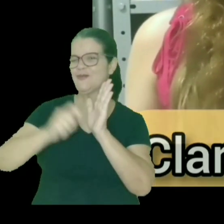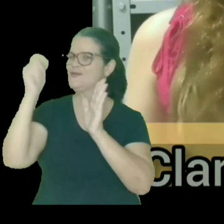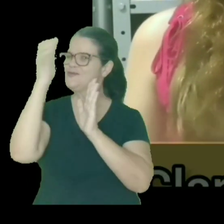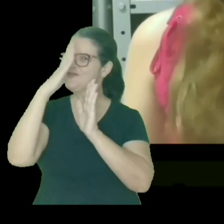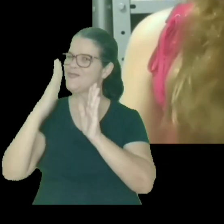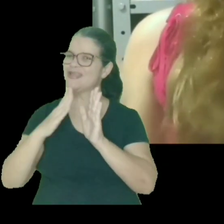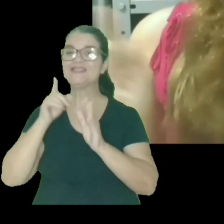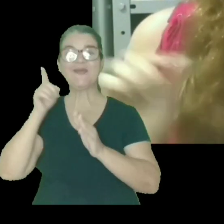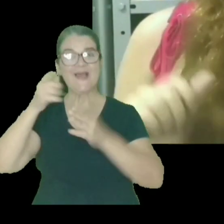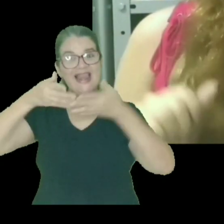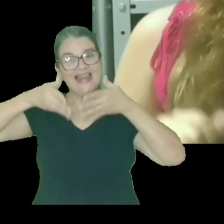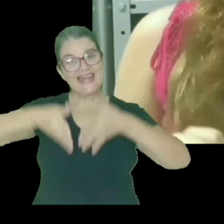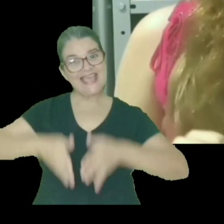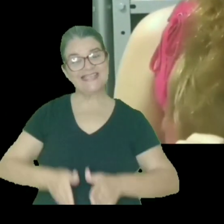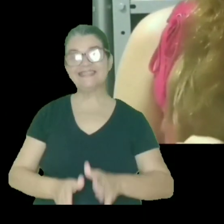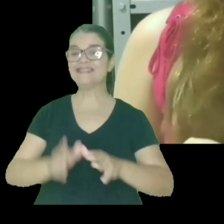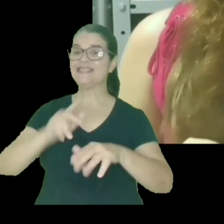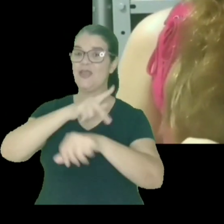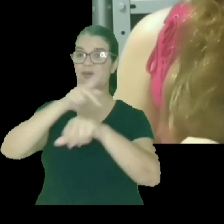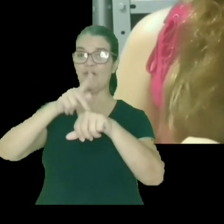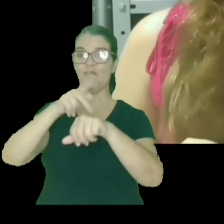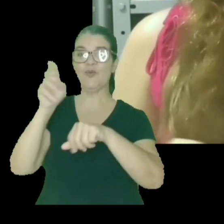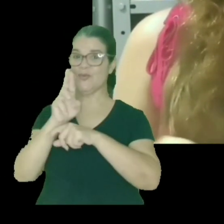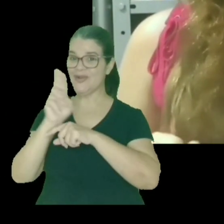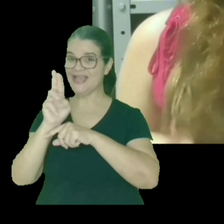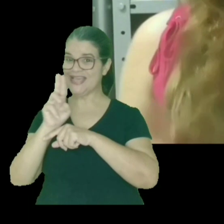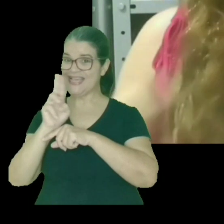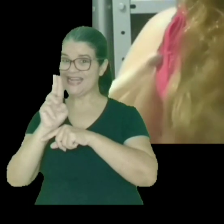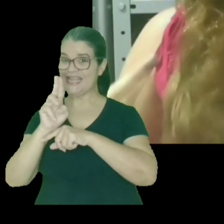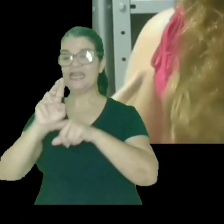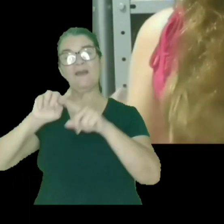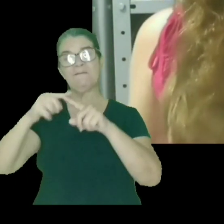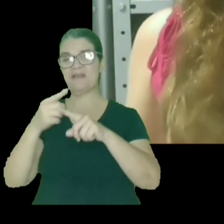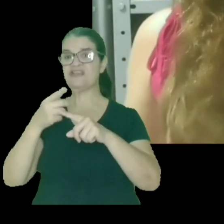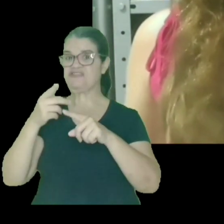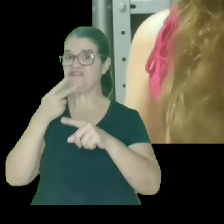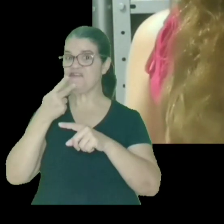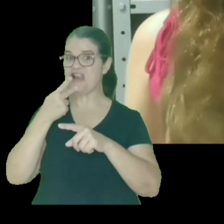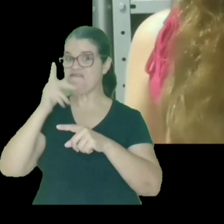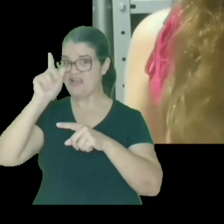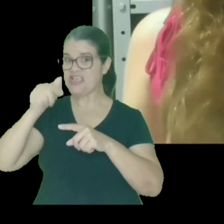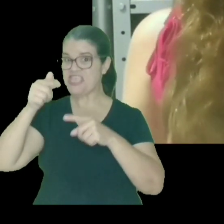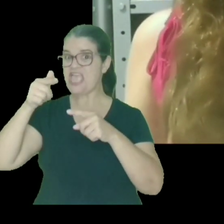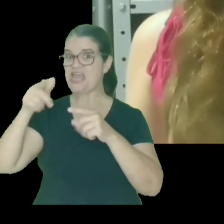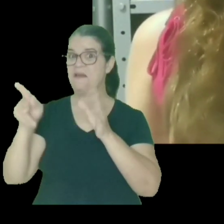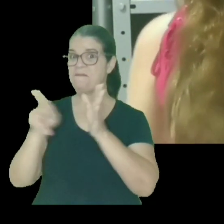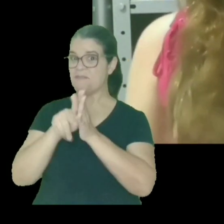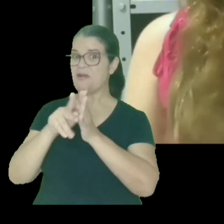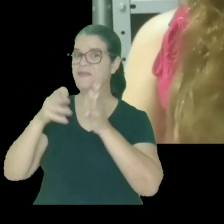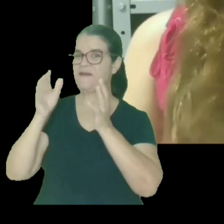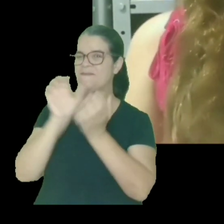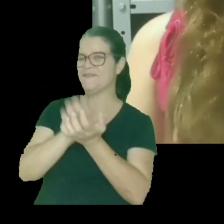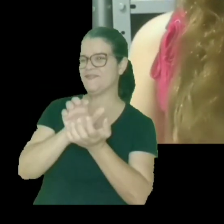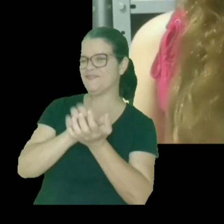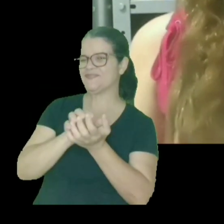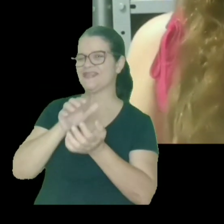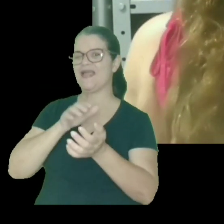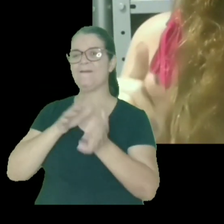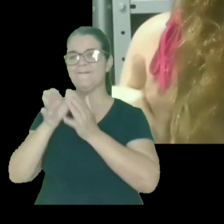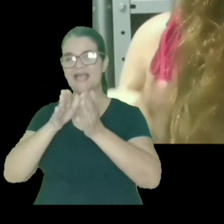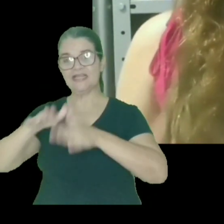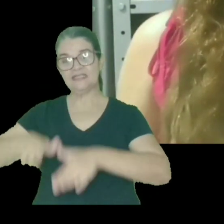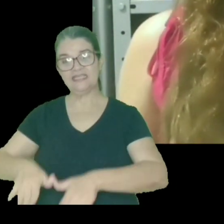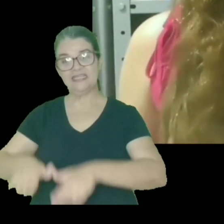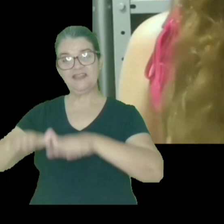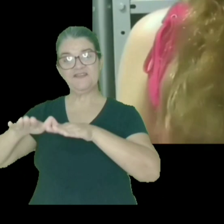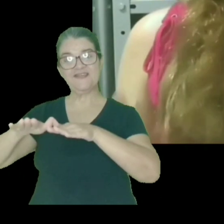Brasil. Ela nasceu na Ucrânia, mas dizia-se pernambucana. Passou grande parte da sua infância